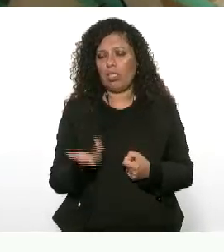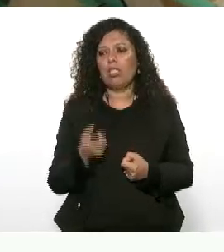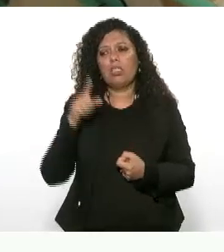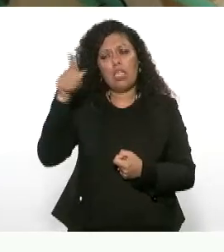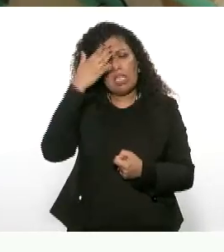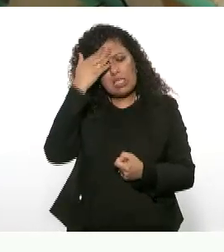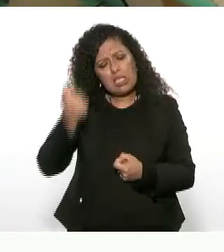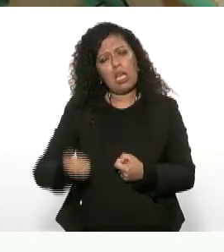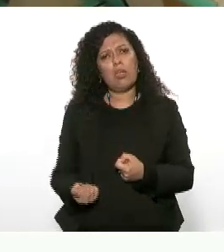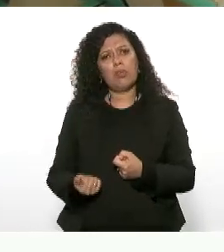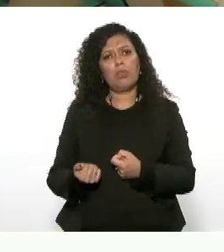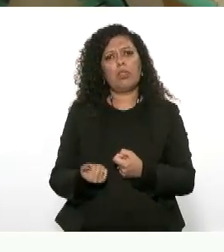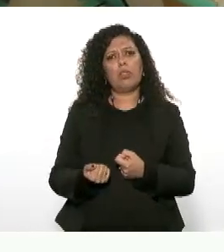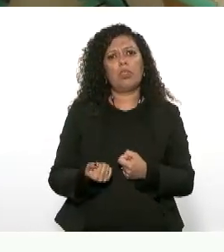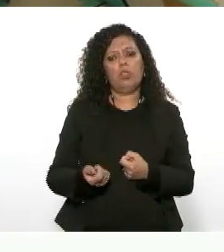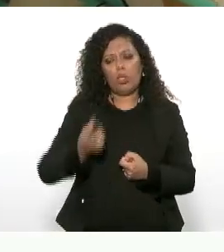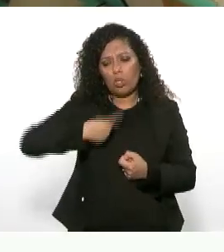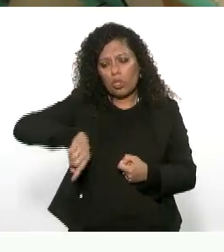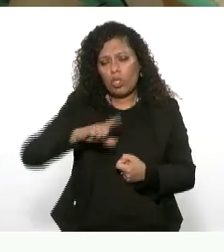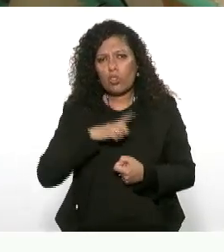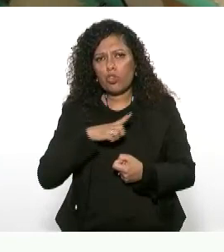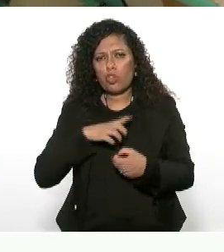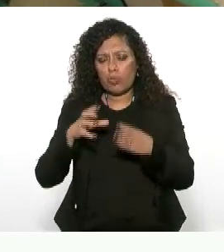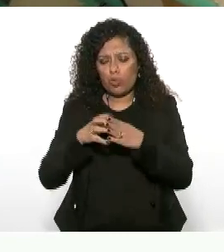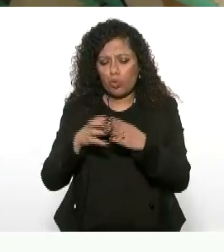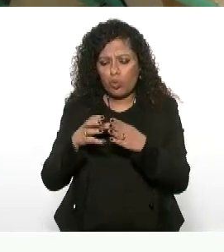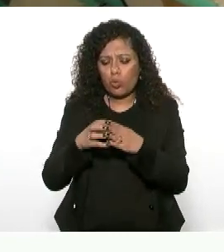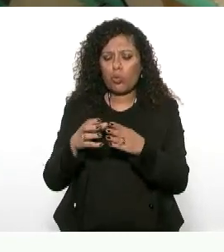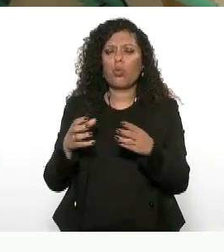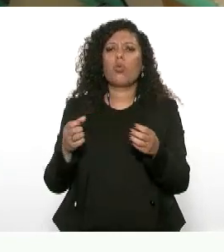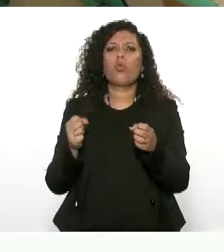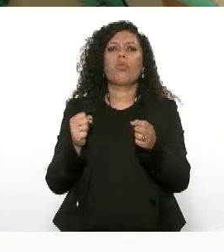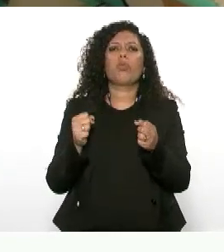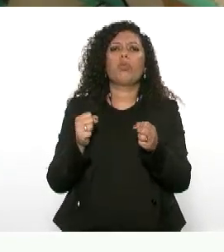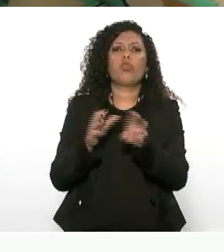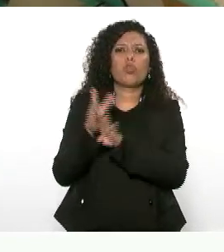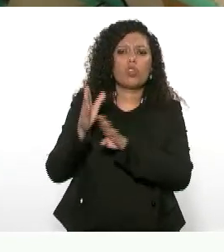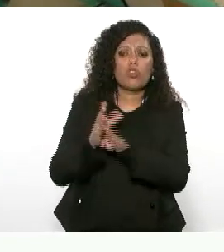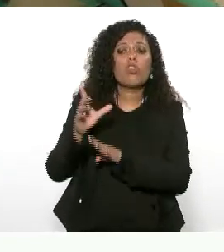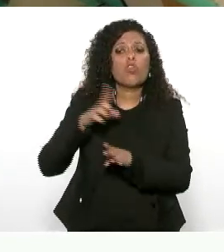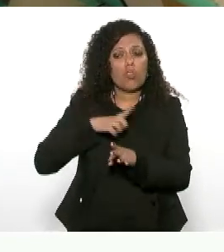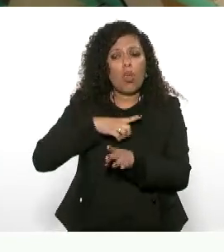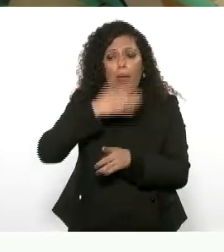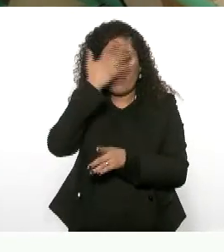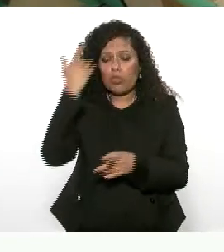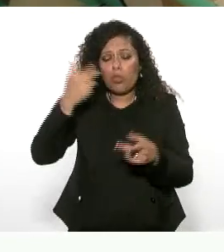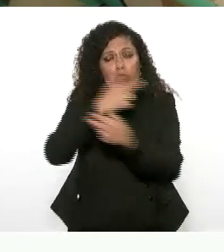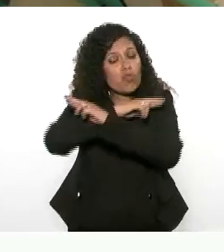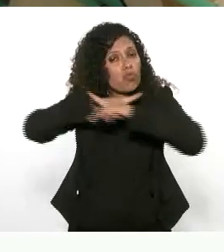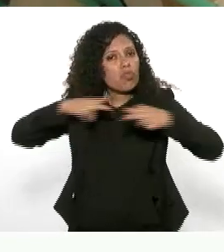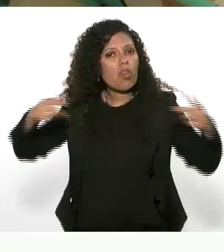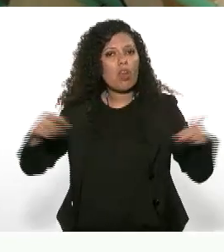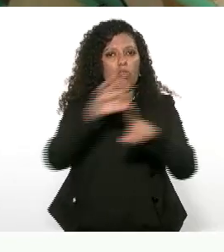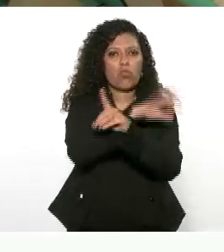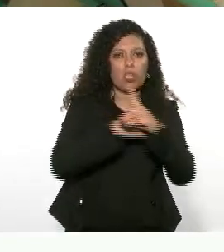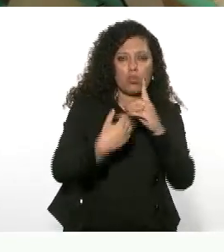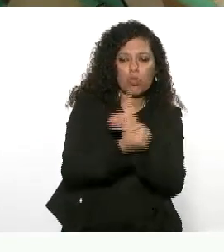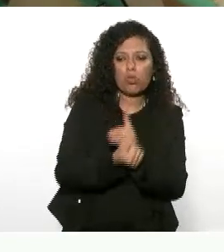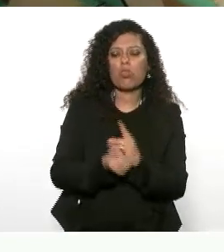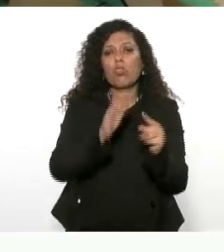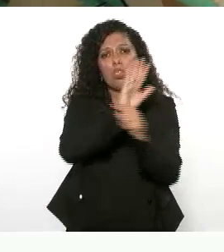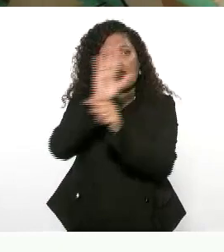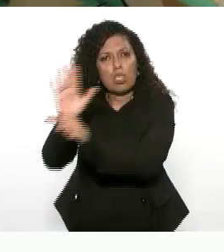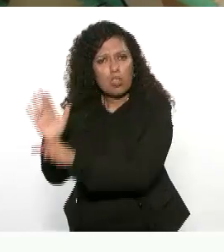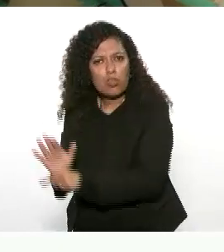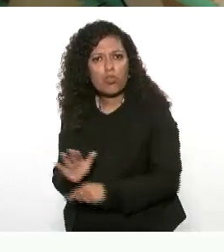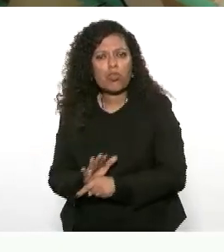com as discussões, havia composição de membros da sociedade civil e também das entidades de segurança pública que poderiam contribuíam